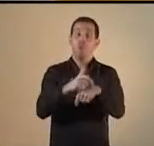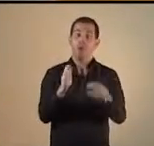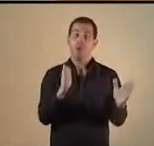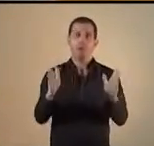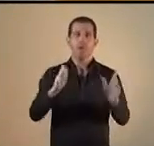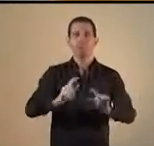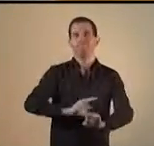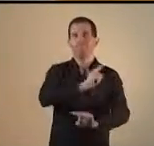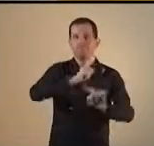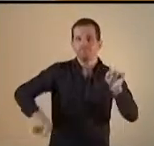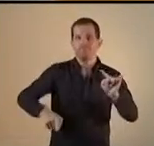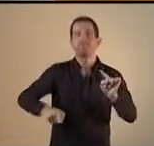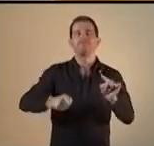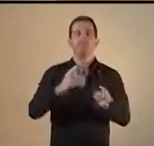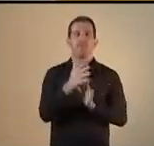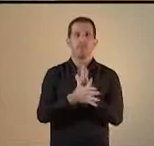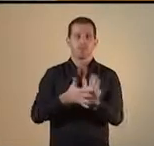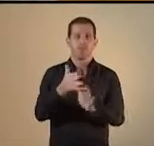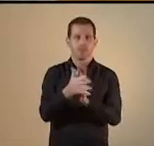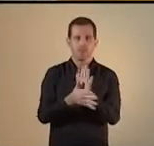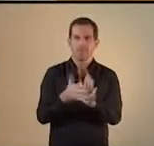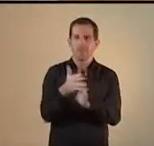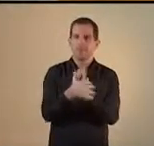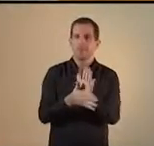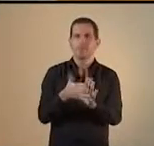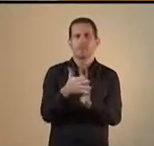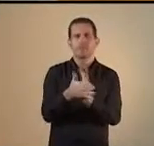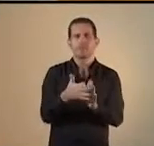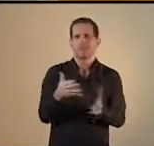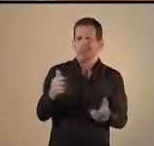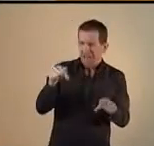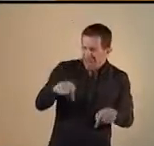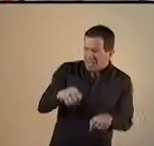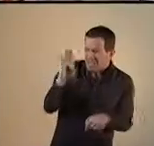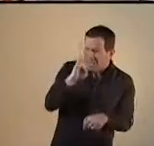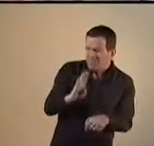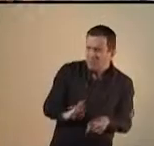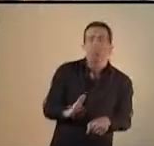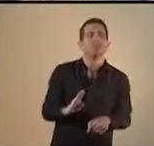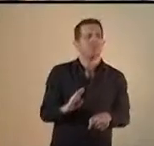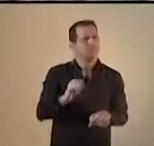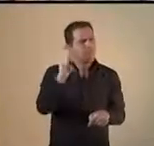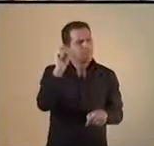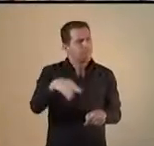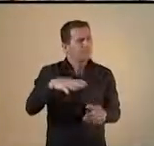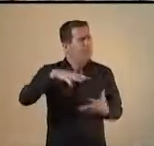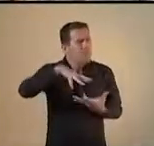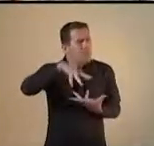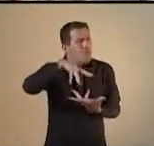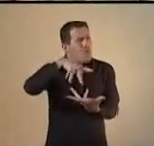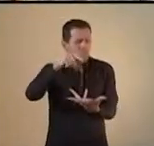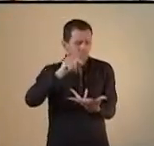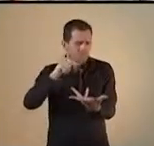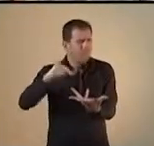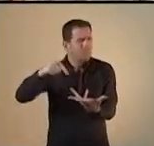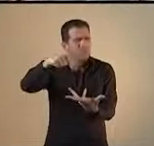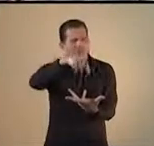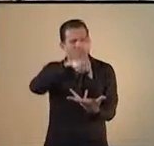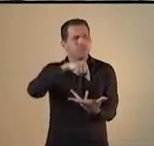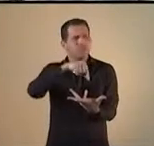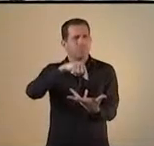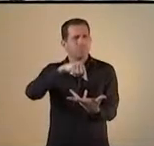houve a proibição da língua, né? Então, isso aqui no Brasil? No mundo inteiro. No mundo inteiro? No mundo